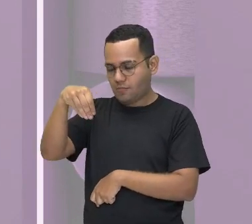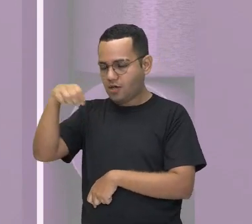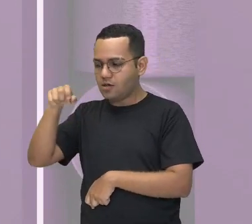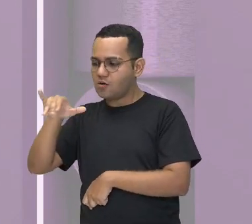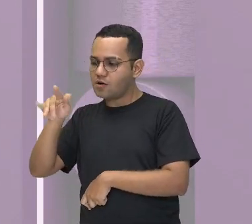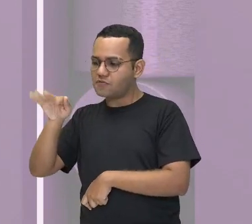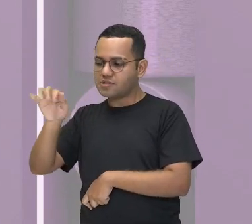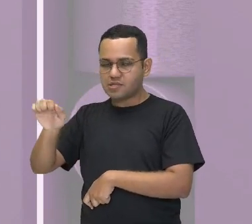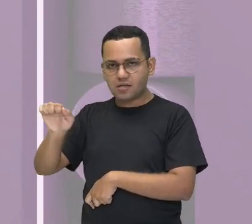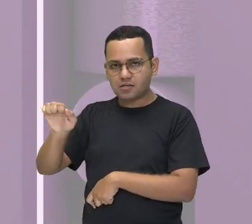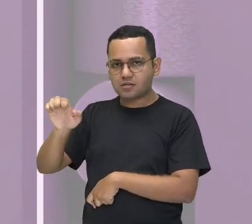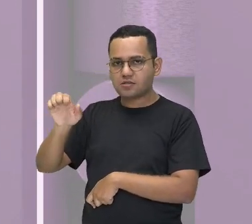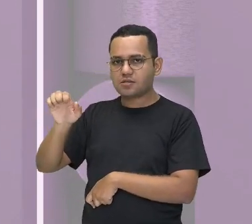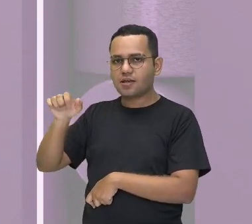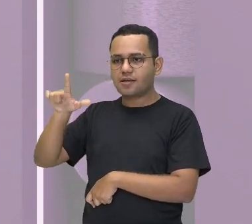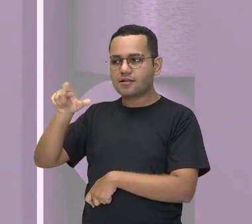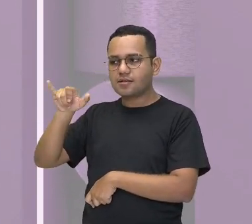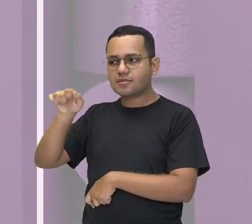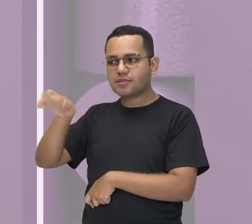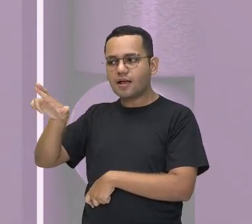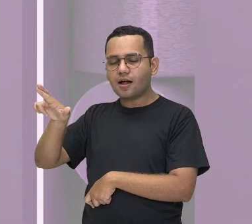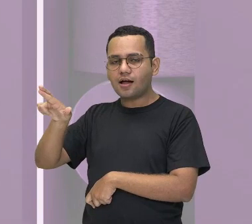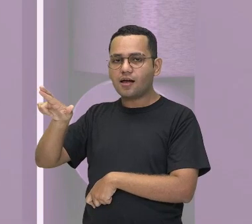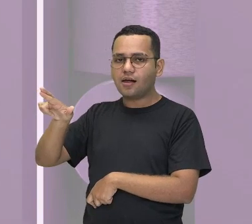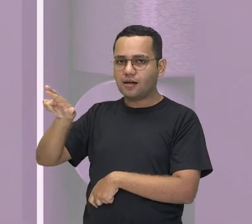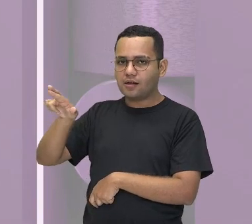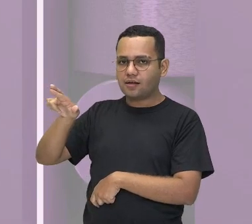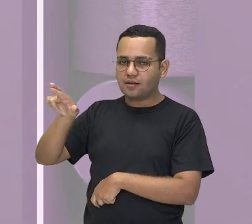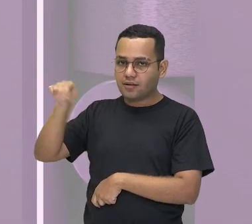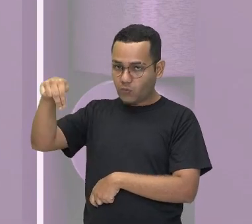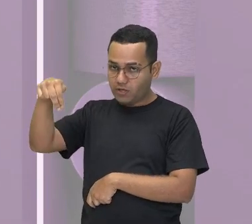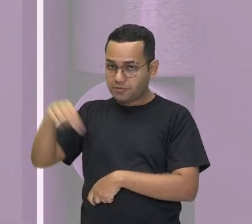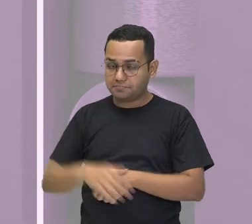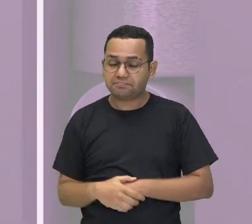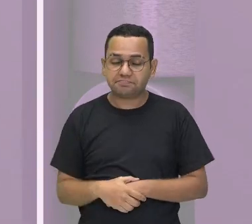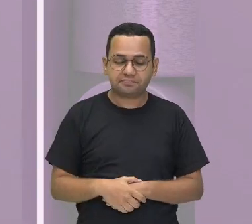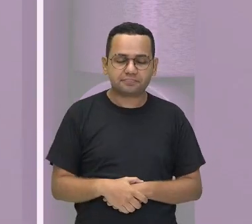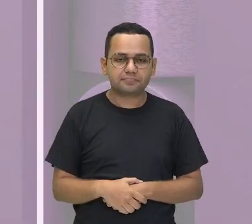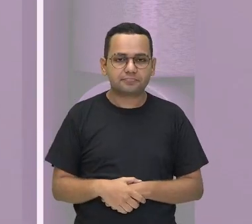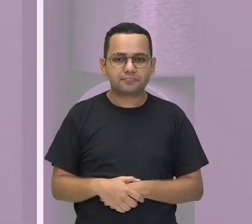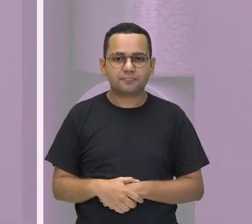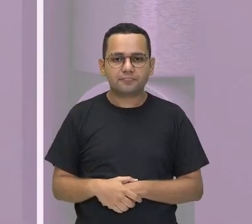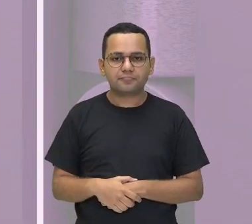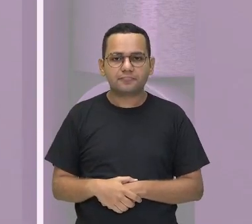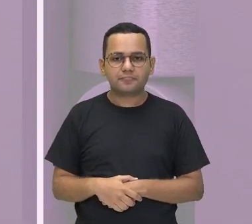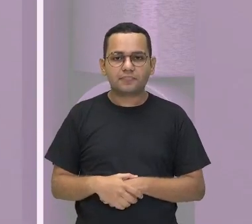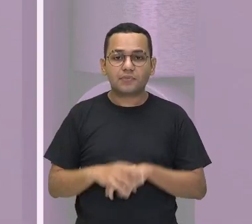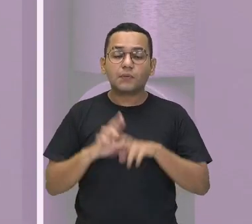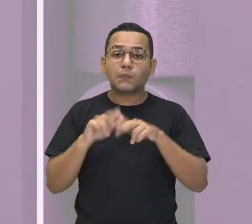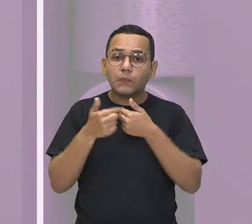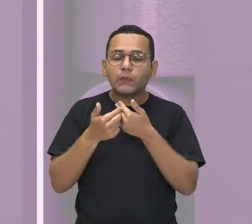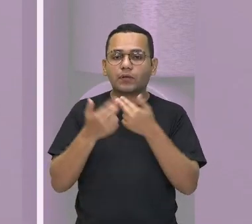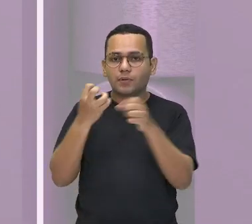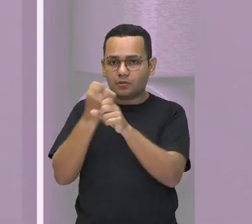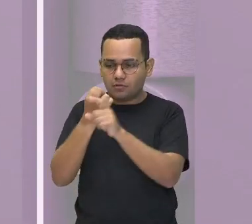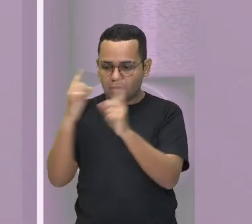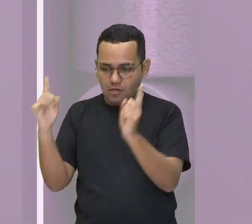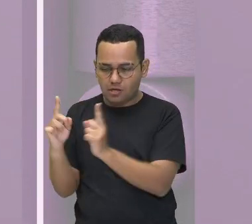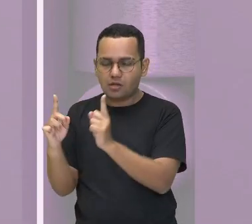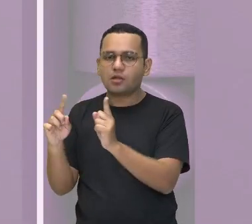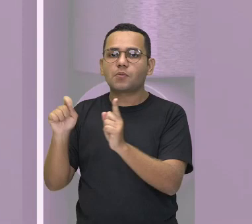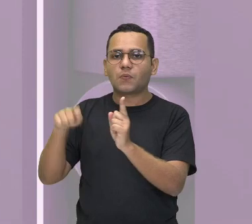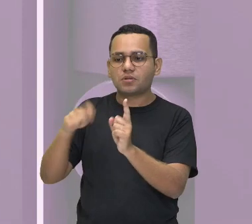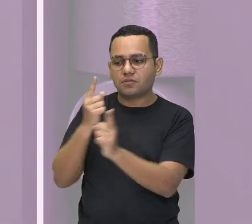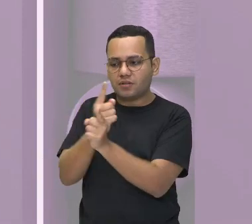tá bom? Nós temos ali o m e o n, tá bom? Podemos, a partir da equação reduzida, identificar os dois, tá bom? Facilita